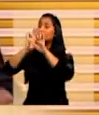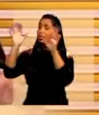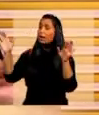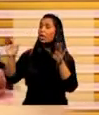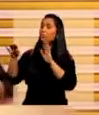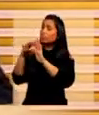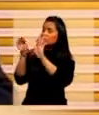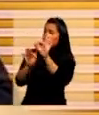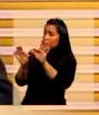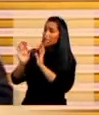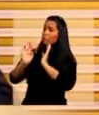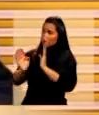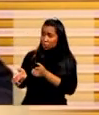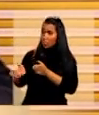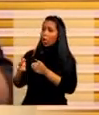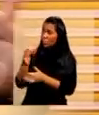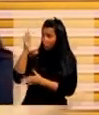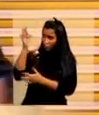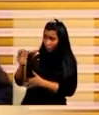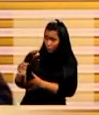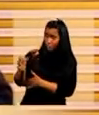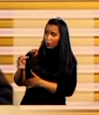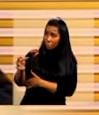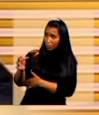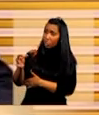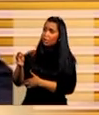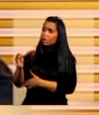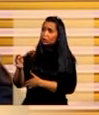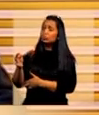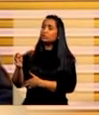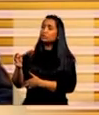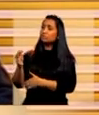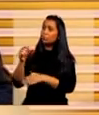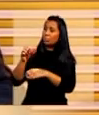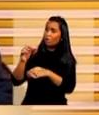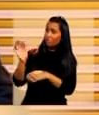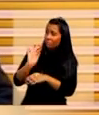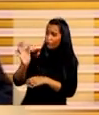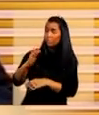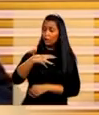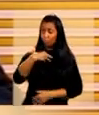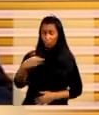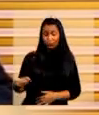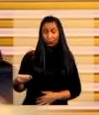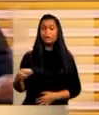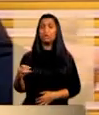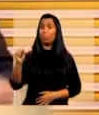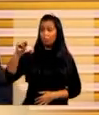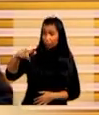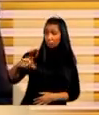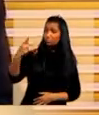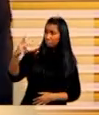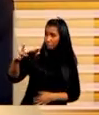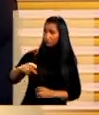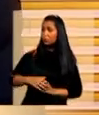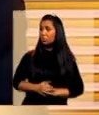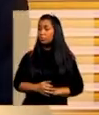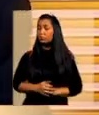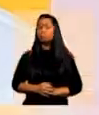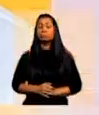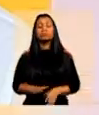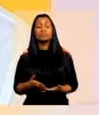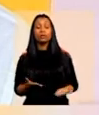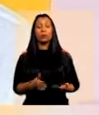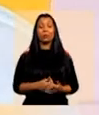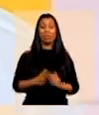entender isso? E você já se planeja para isso futuramente, uma faculdade para esse filho, uma aposentadoria para você?